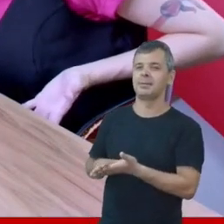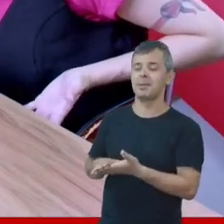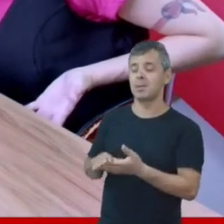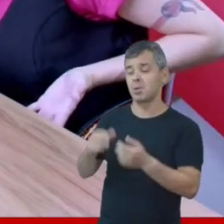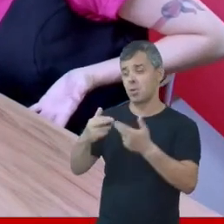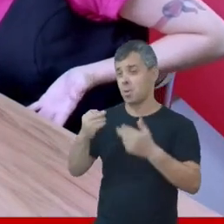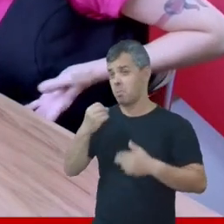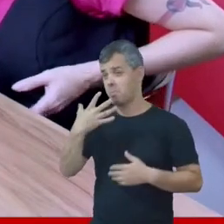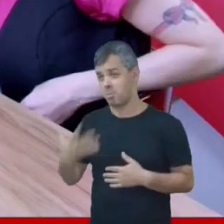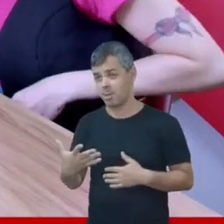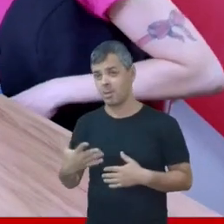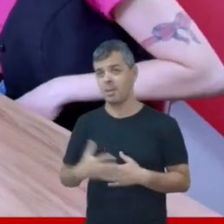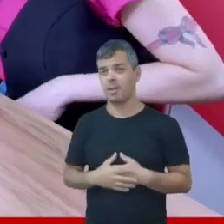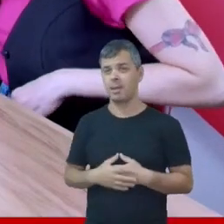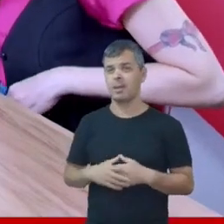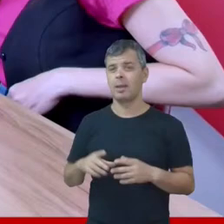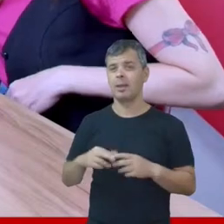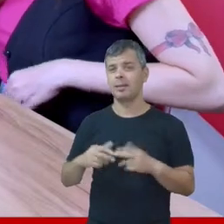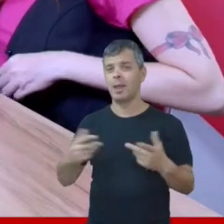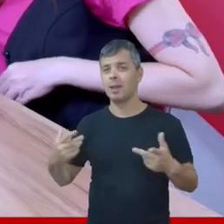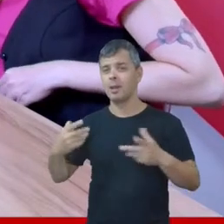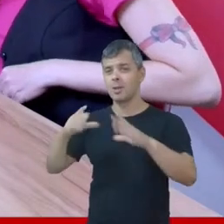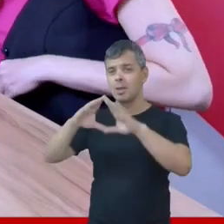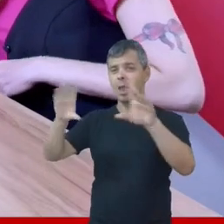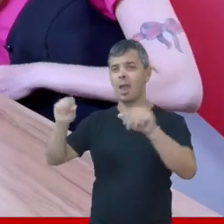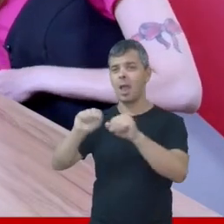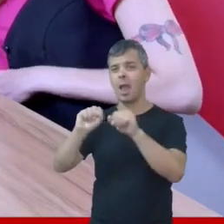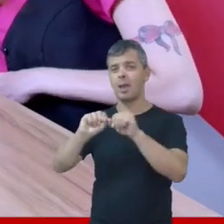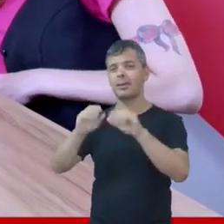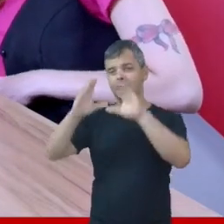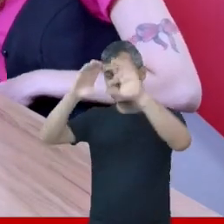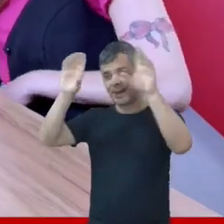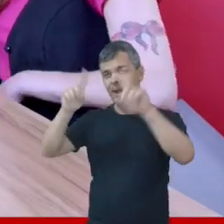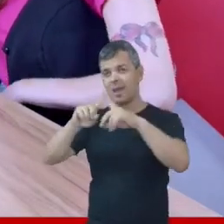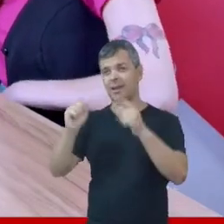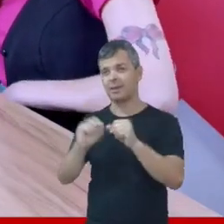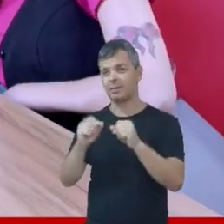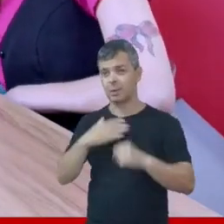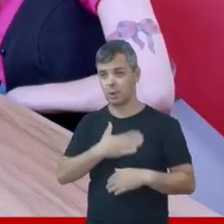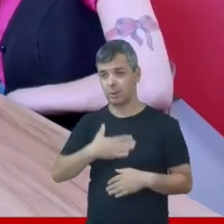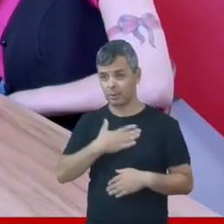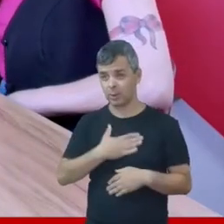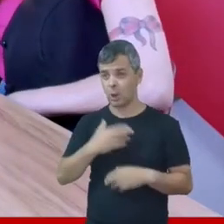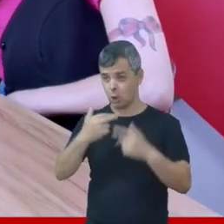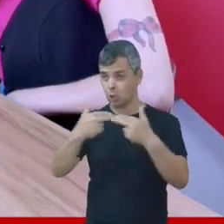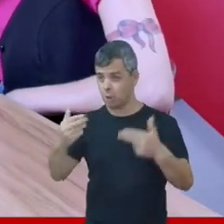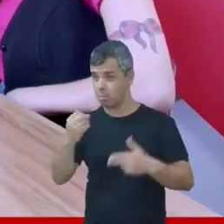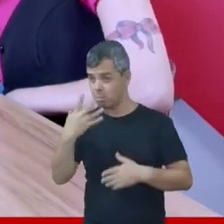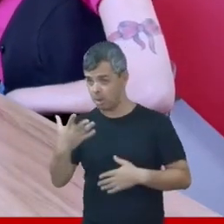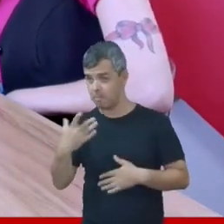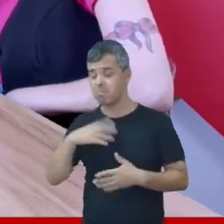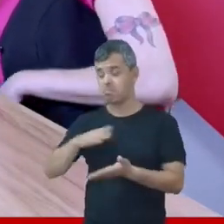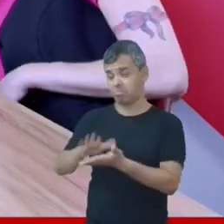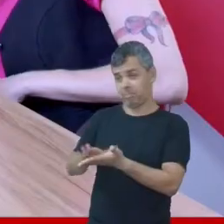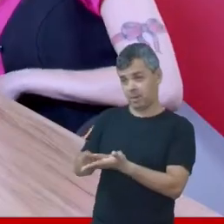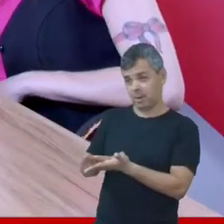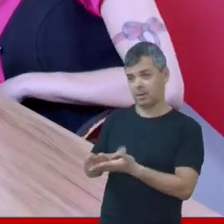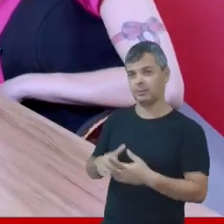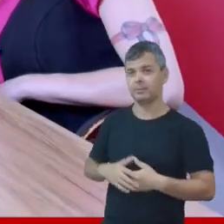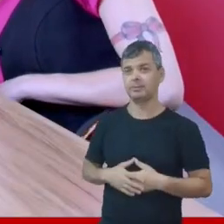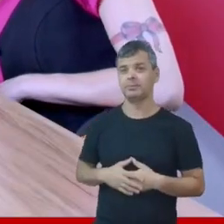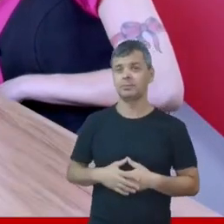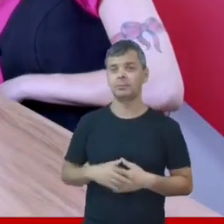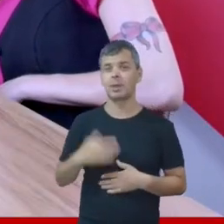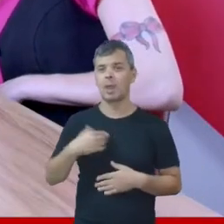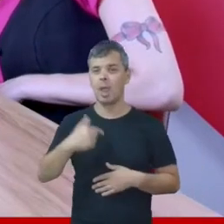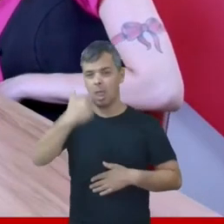se tem coisa boa, tem pagode. Coral de anjos cantou. Essa aí vai É isso. Se tem coisa boa, tem pagode. Exatamente. É isso. E eu vou